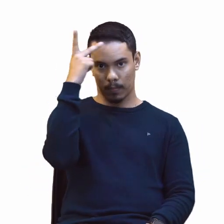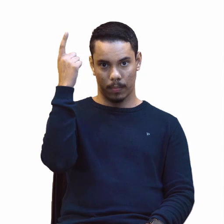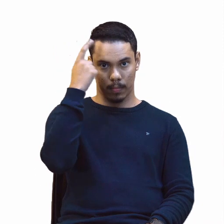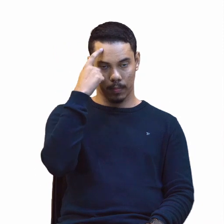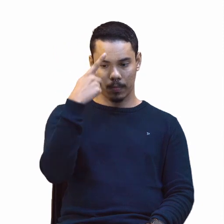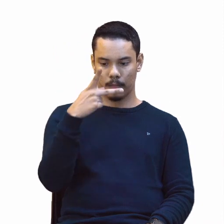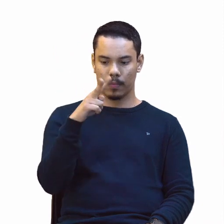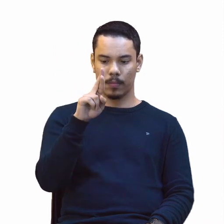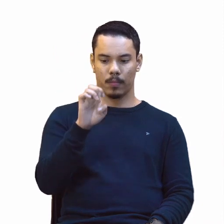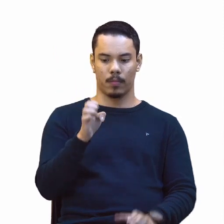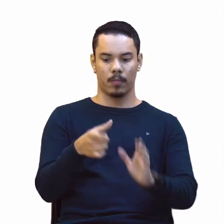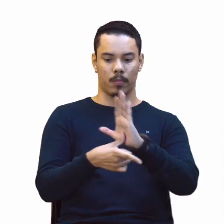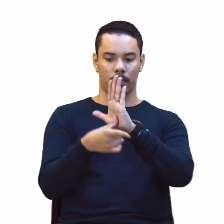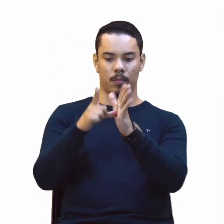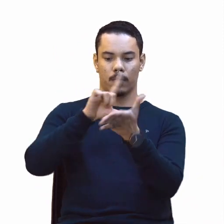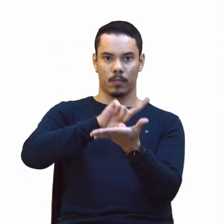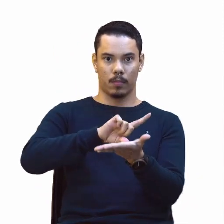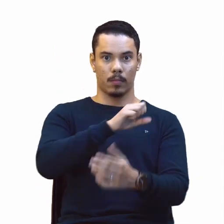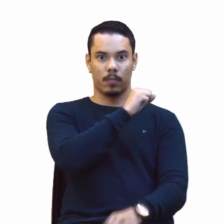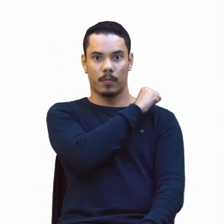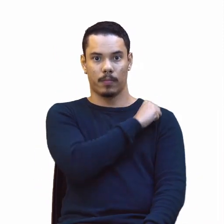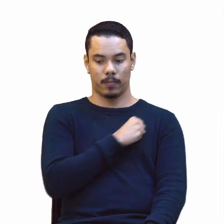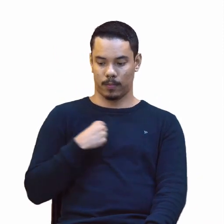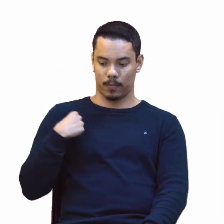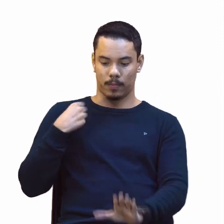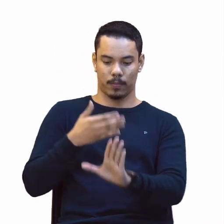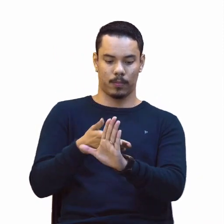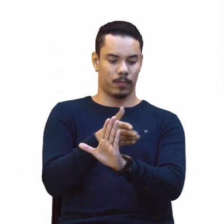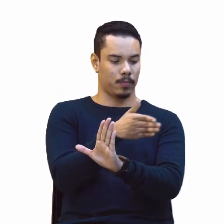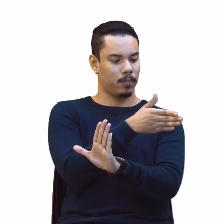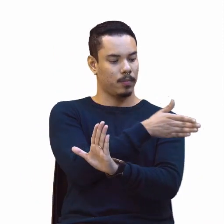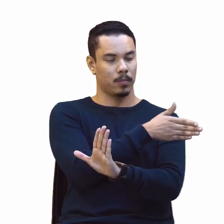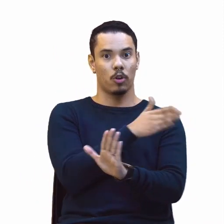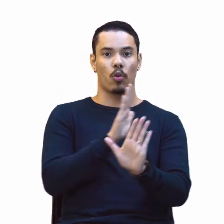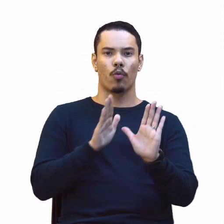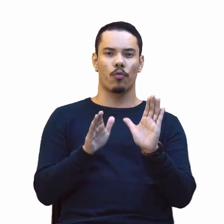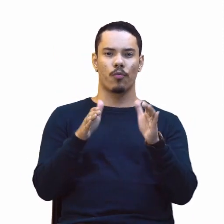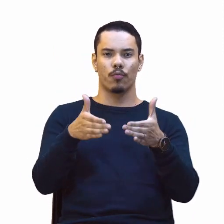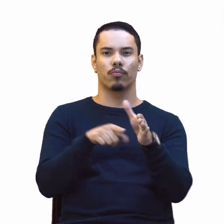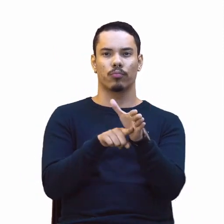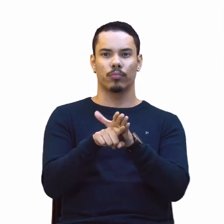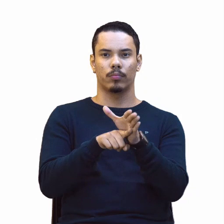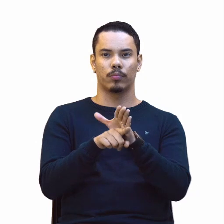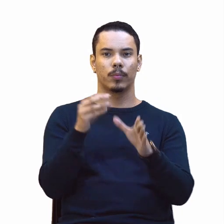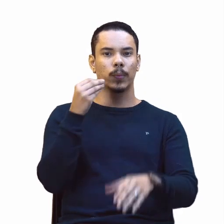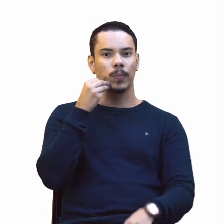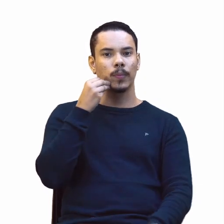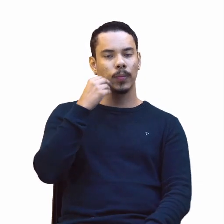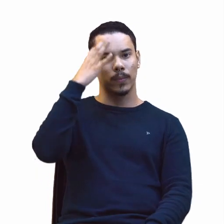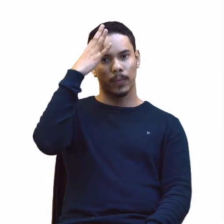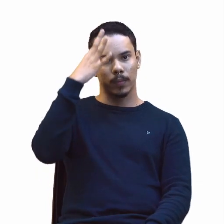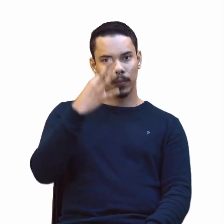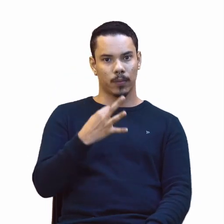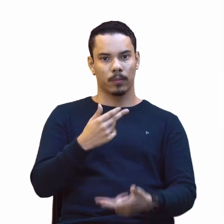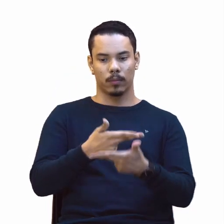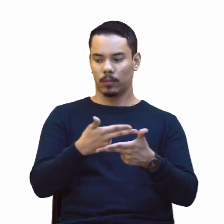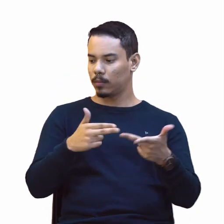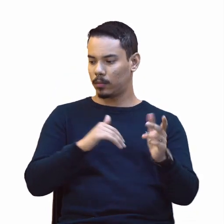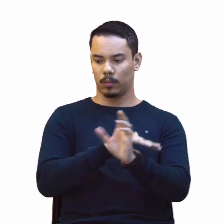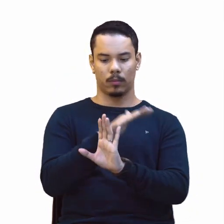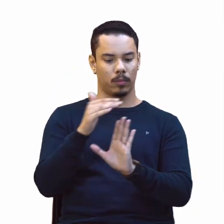ou seja, aqueles antes de Sócrates, o foco da busca para entender a origem de todas as coisas,